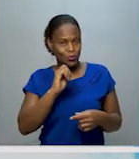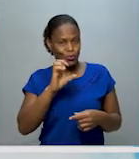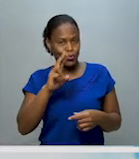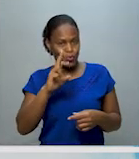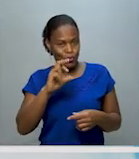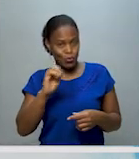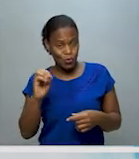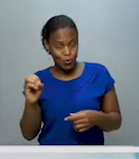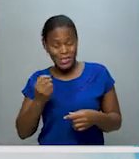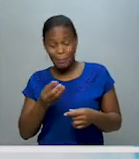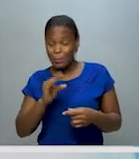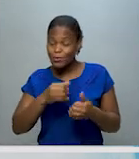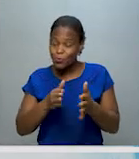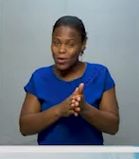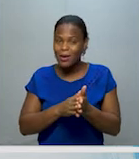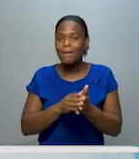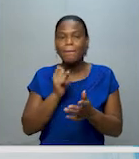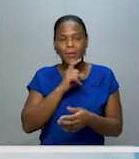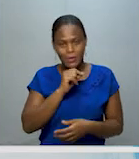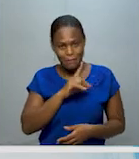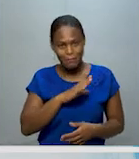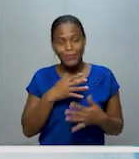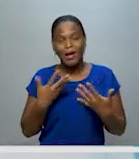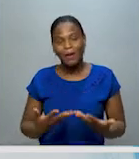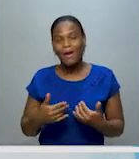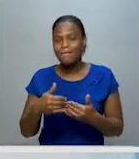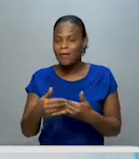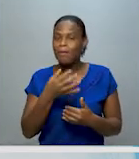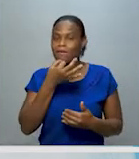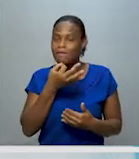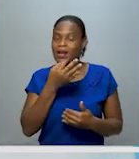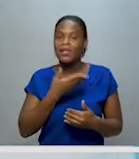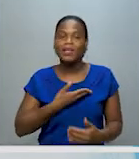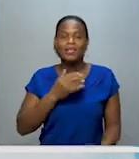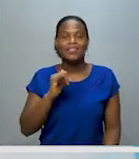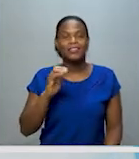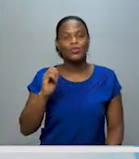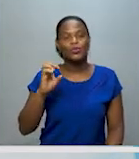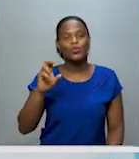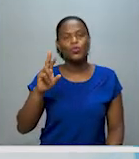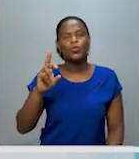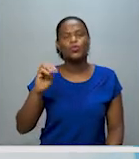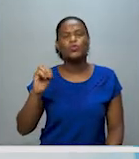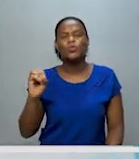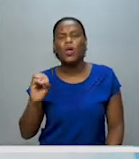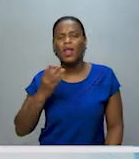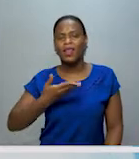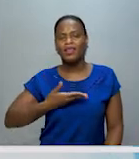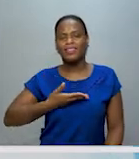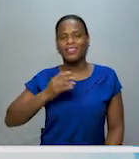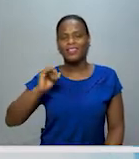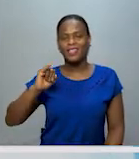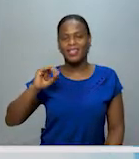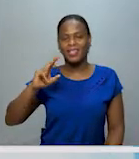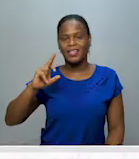discurso, portanto, mais completo possível. Então, vamos falar concretamente do discurso direto. O que é um